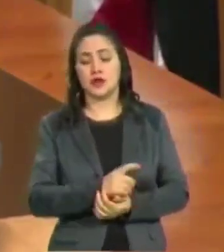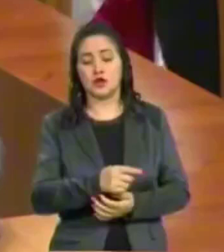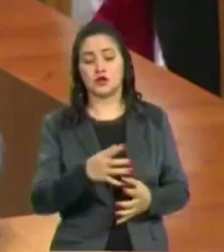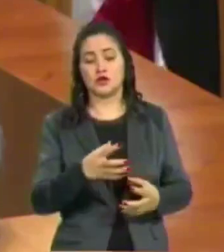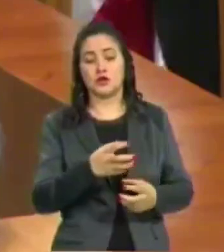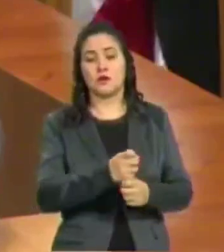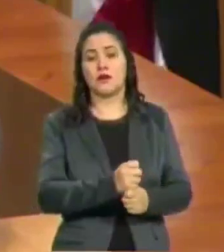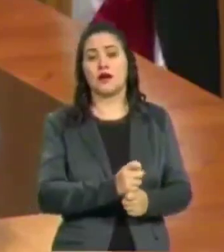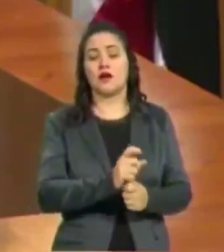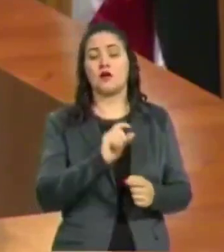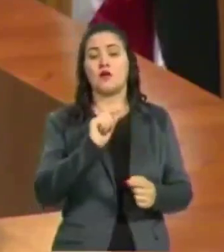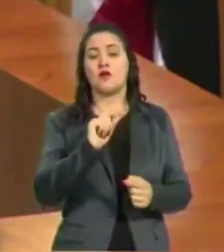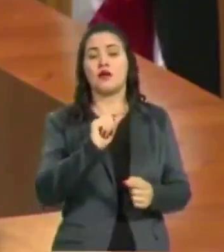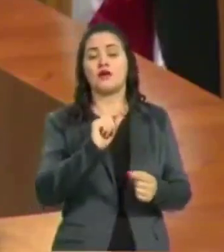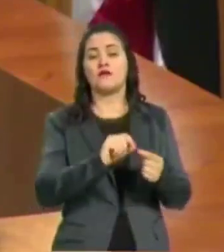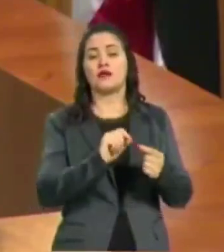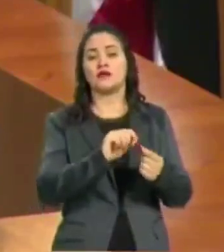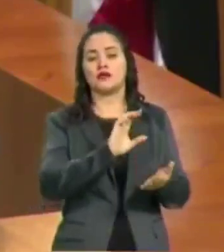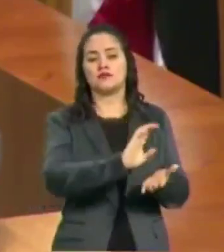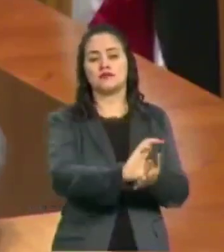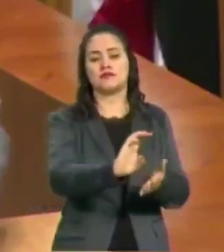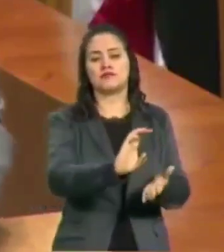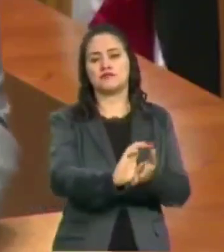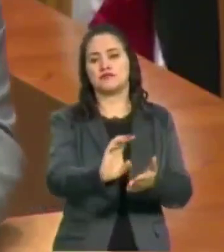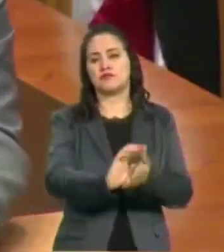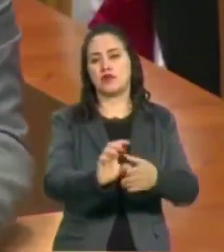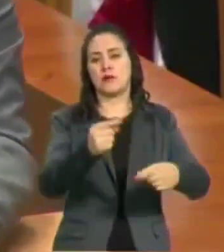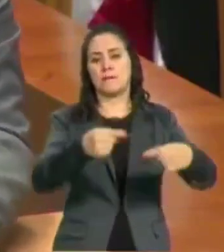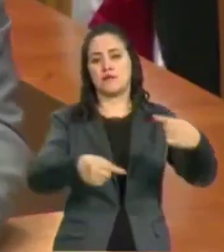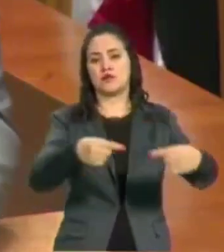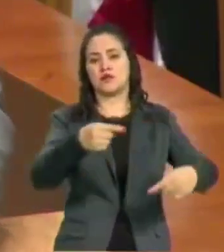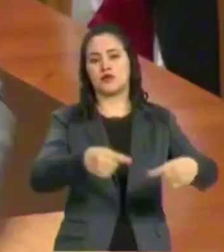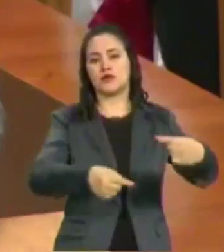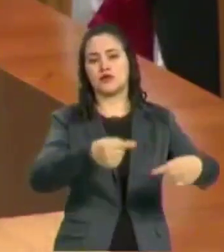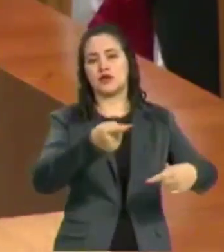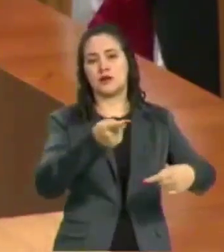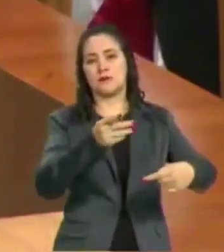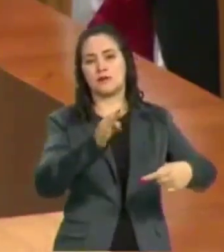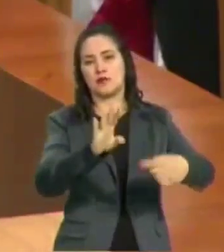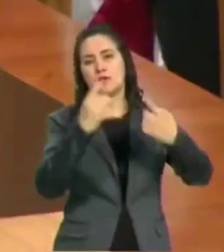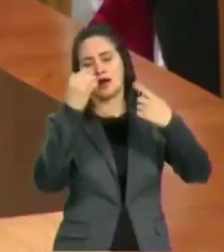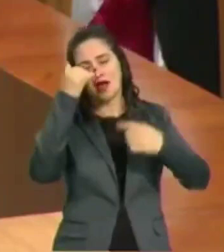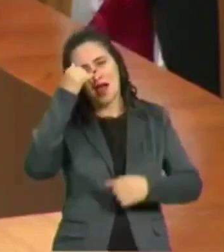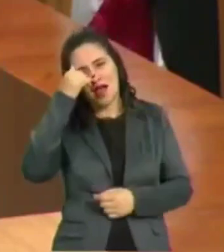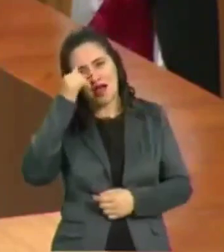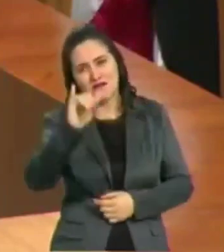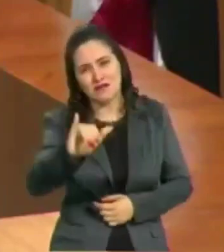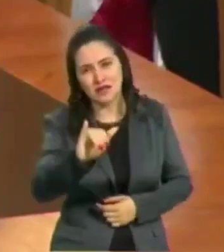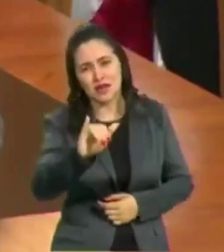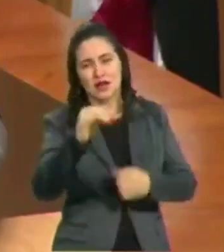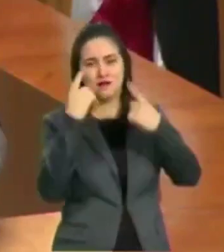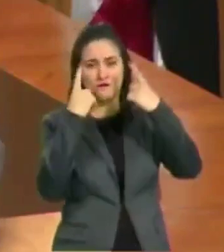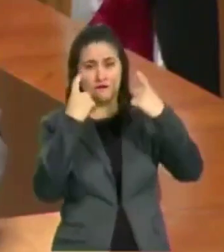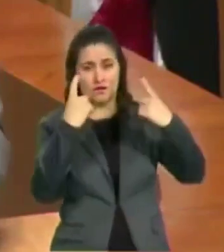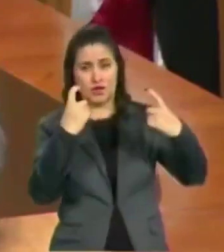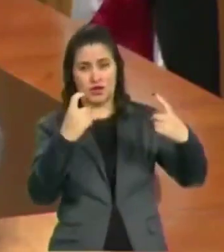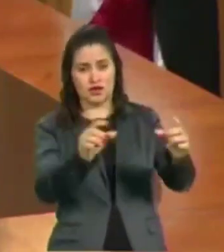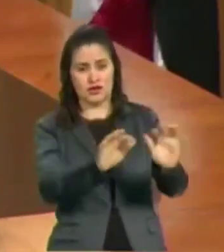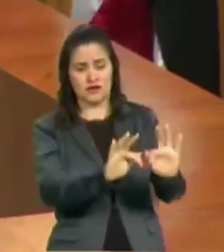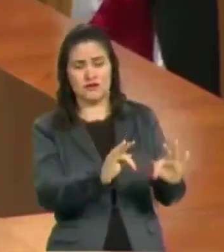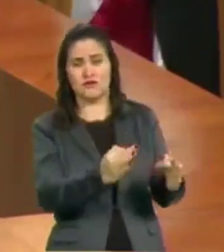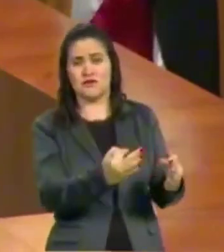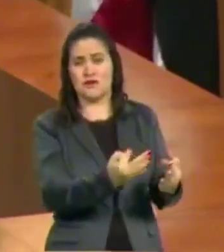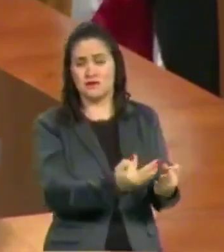será investidos em políticas públicas de combate à violência doméstica, bem como